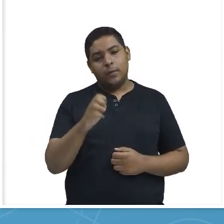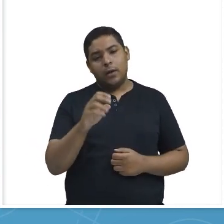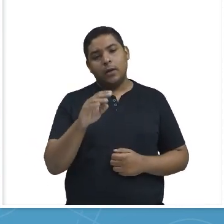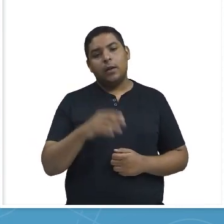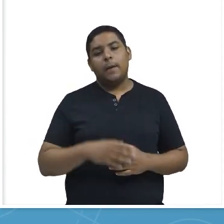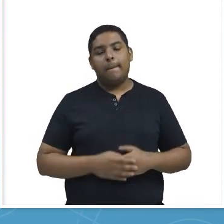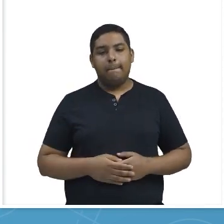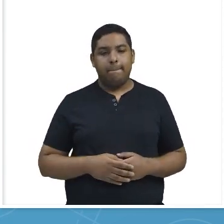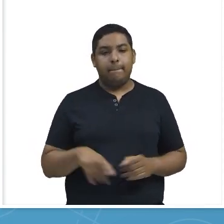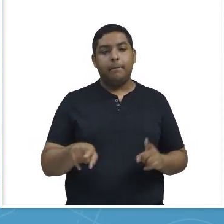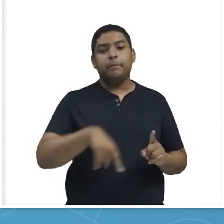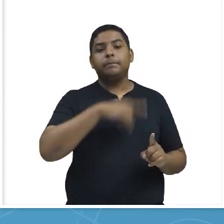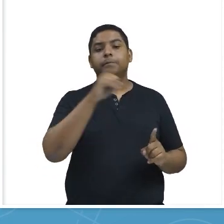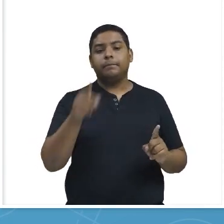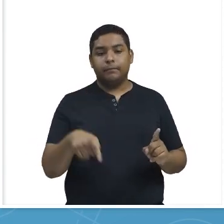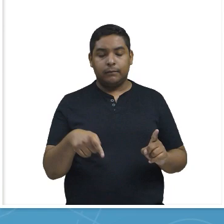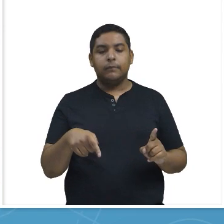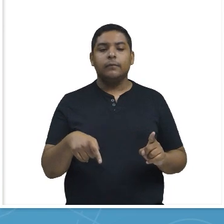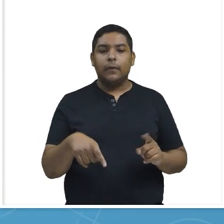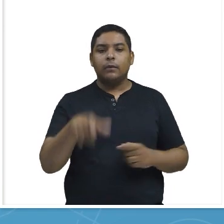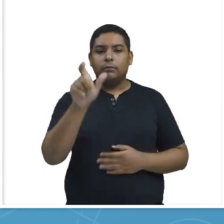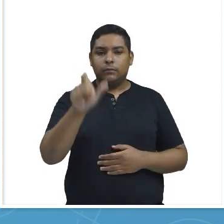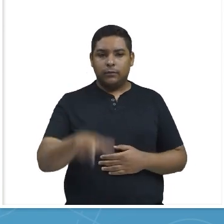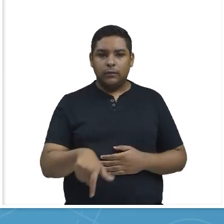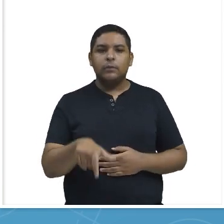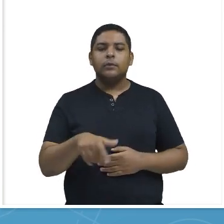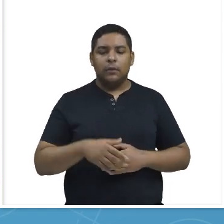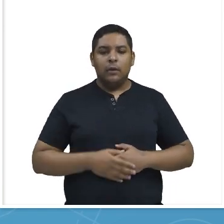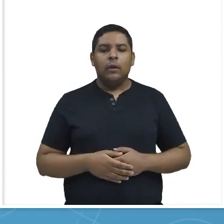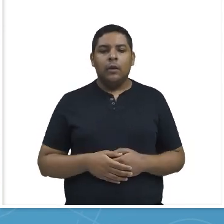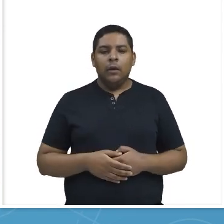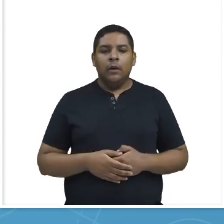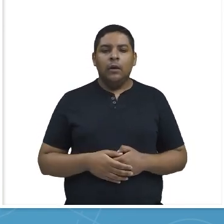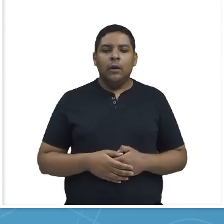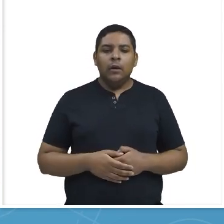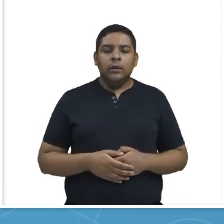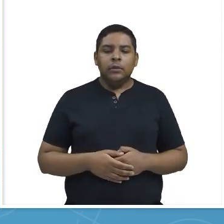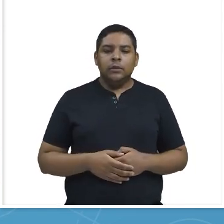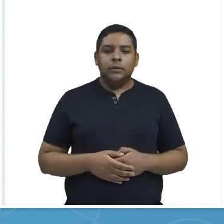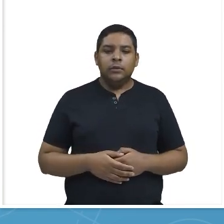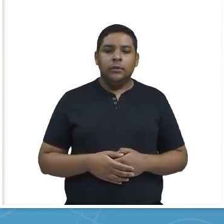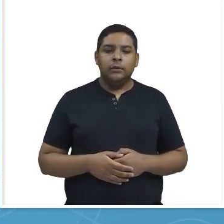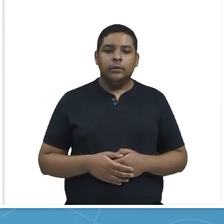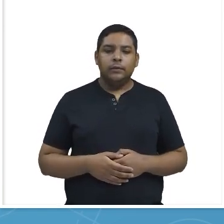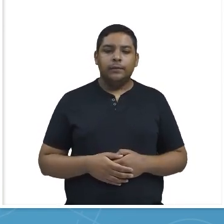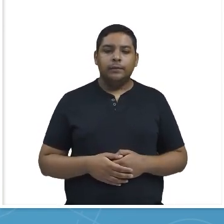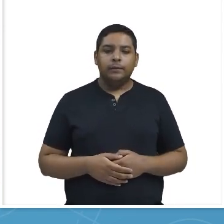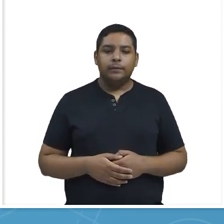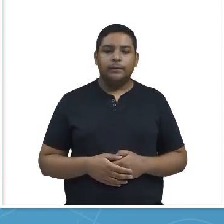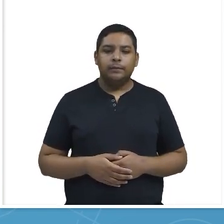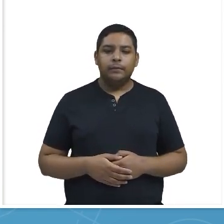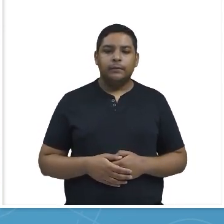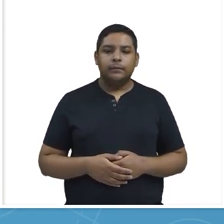Sujeito quem é? Are they, certo? Are, verbo to be, they, sujeito, seguido